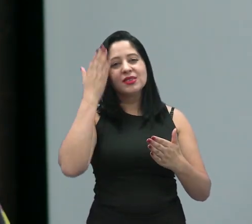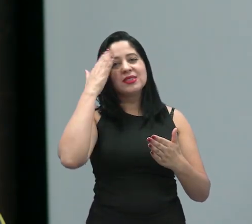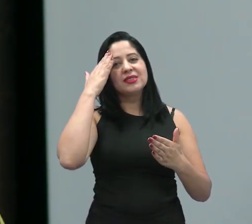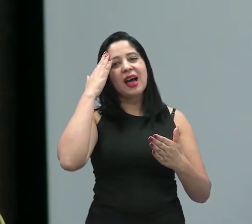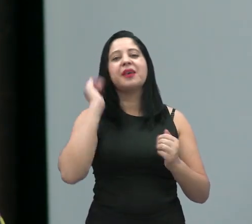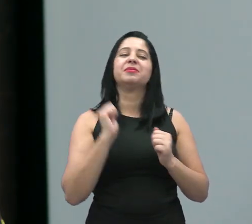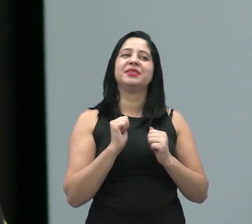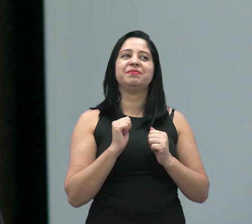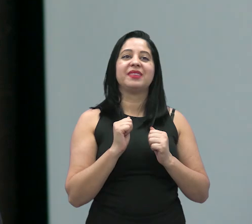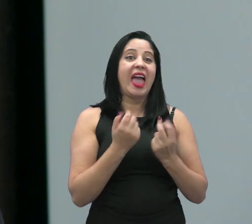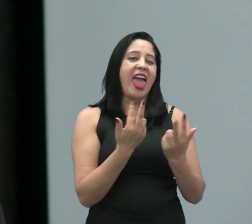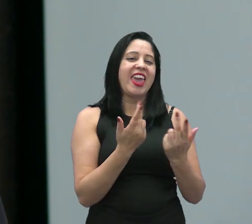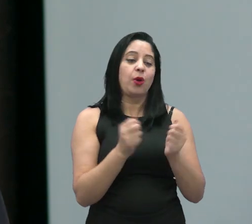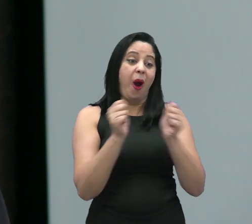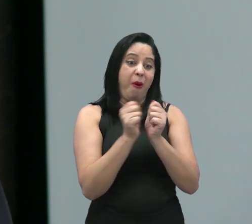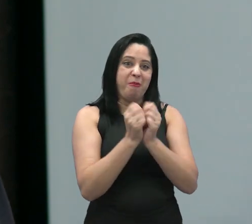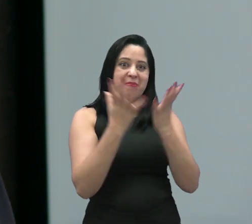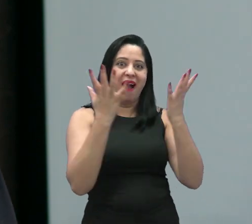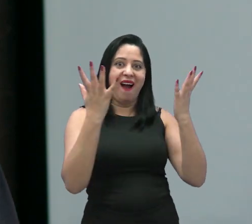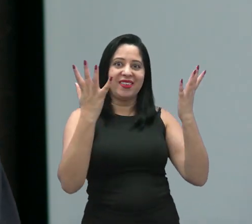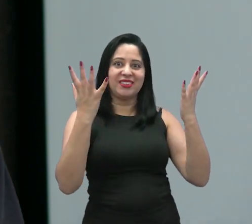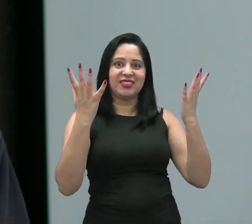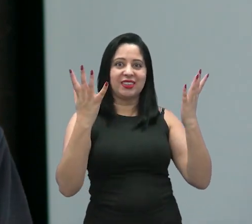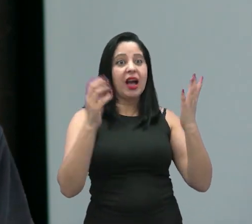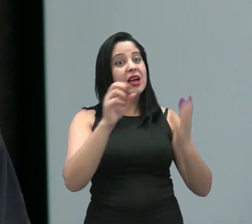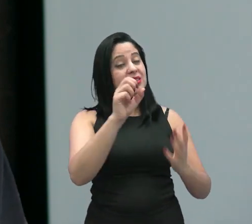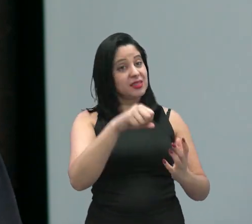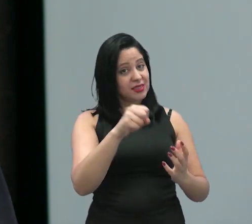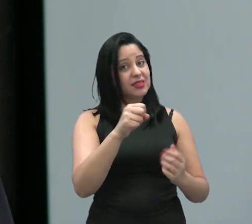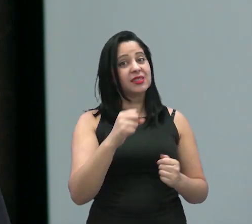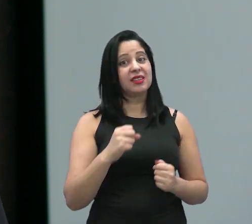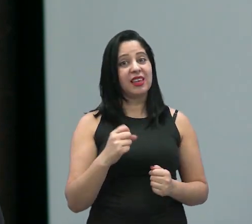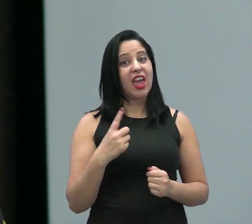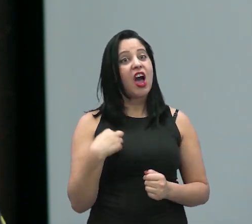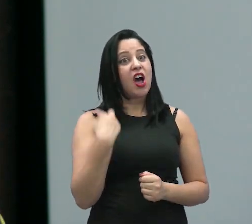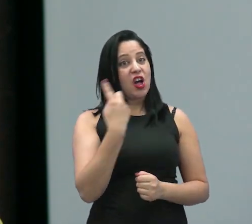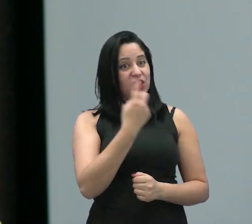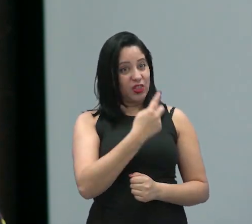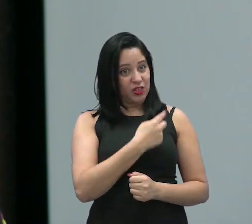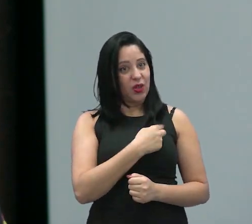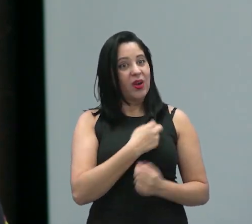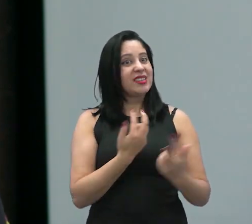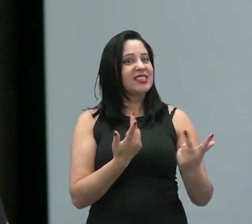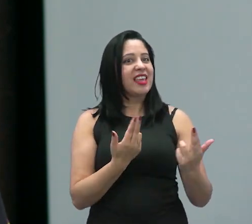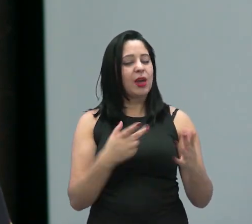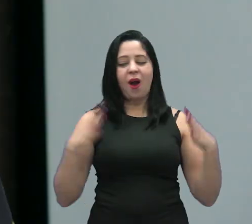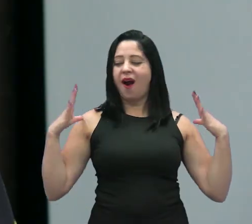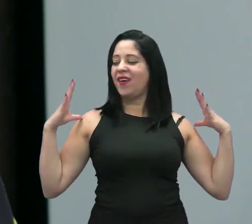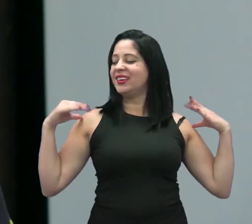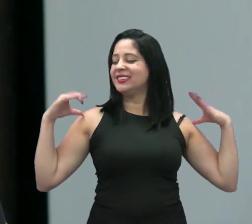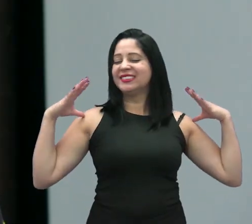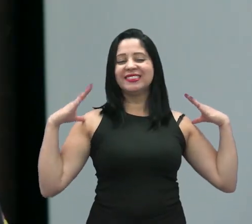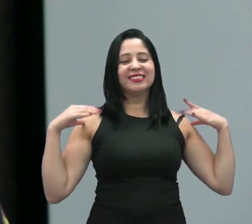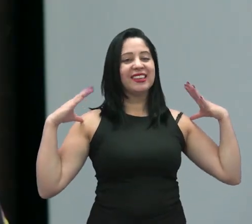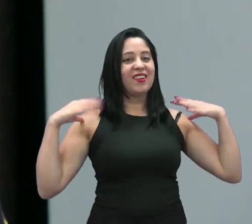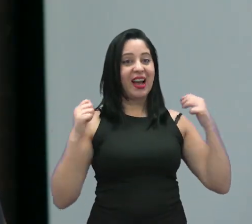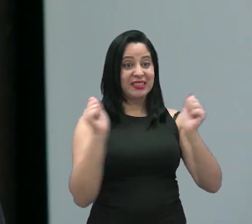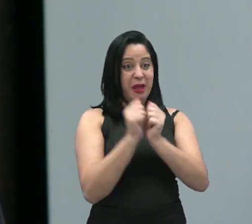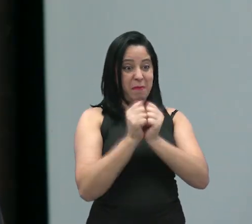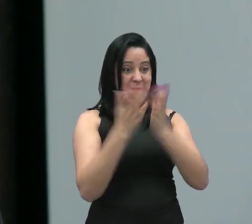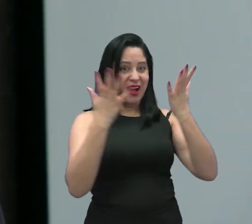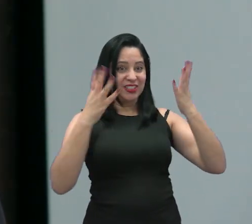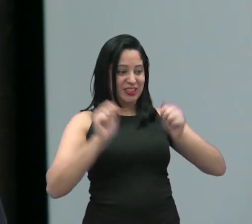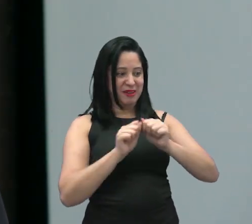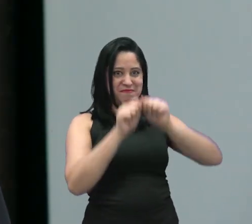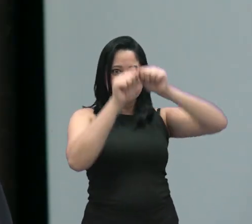essa magia, a gente fala magia porque realmente a gente diz que as nossas asas são asas de vara de condão mesmo, a gente espalha